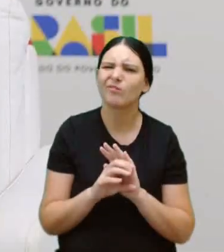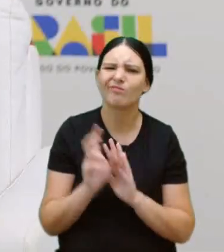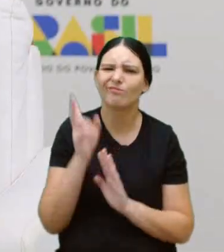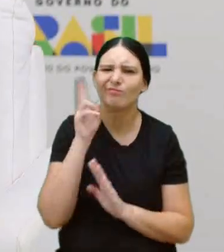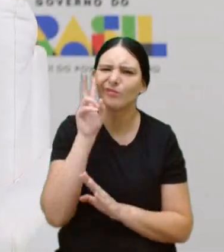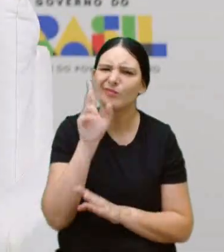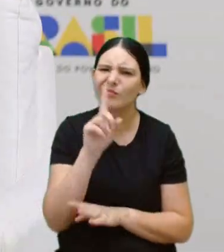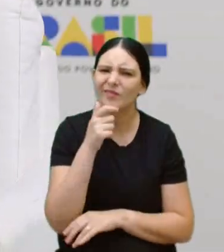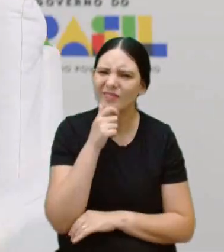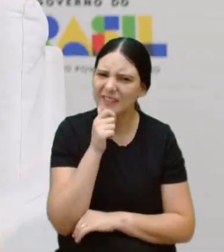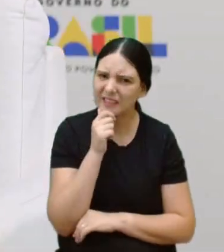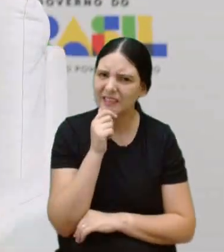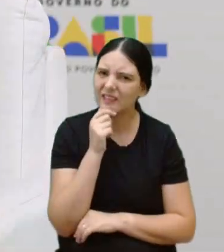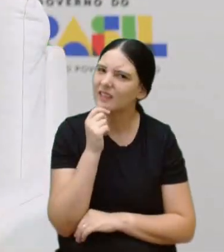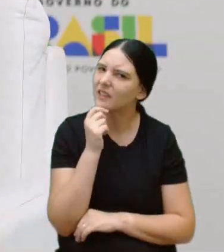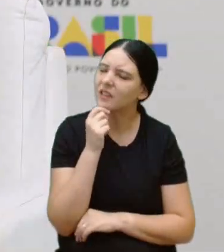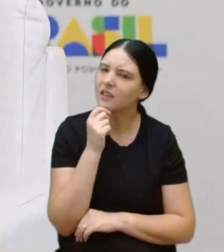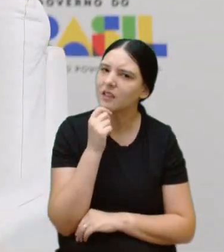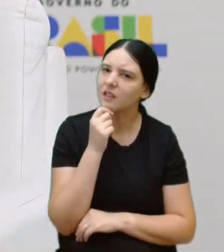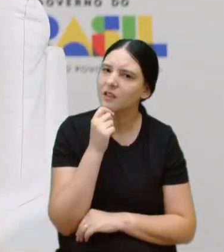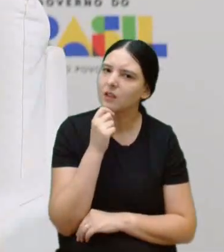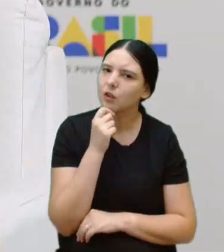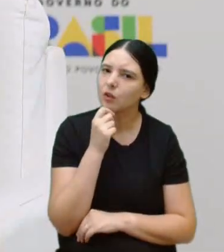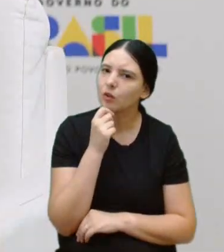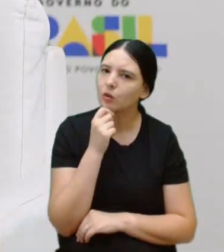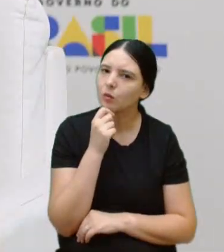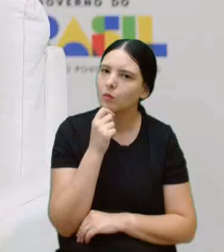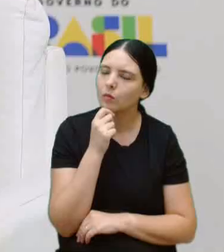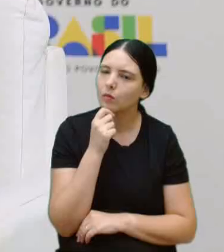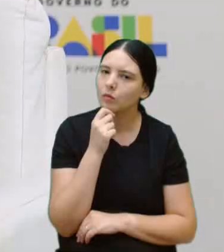olha para a Daniela, que está na plateia.